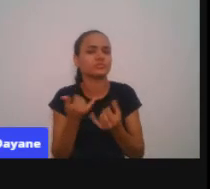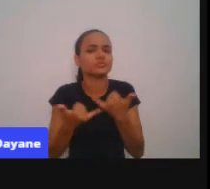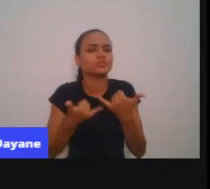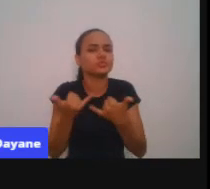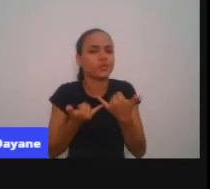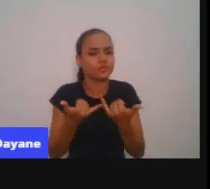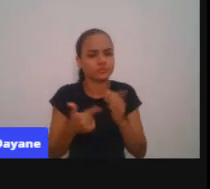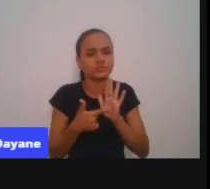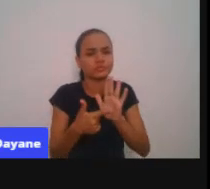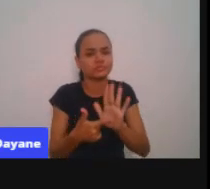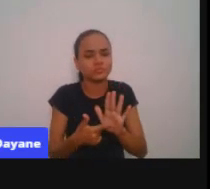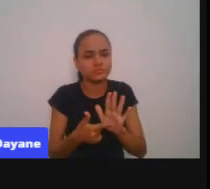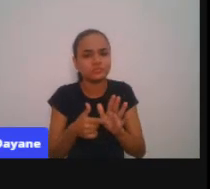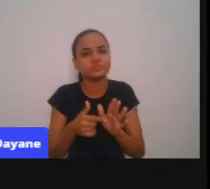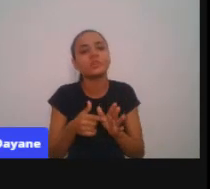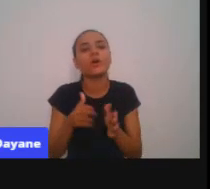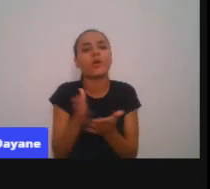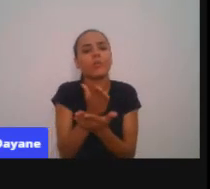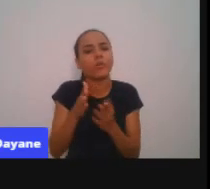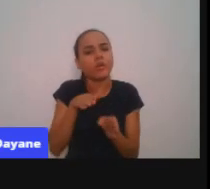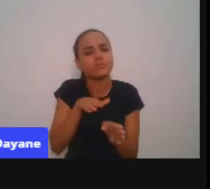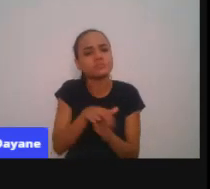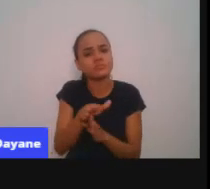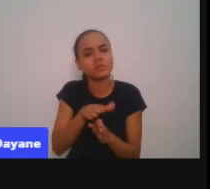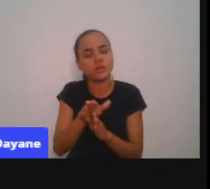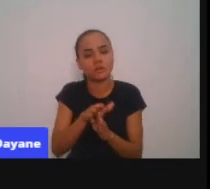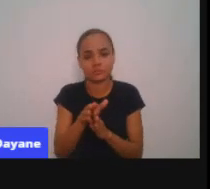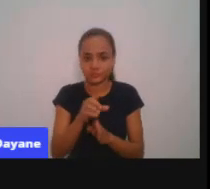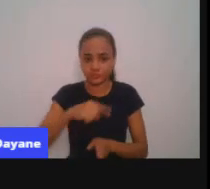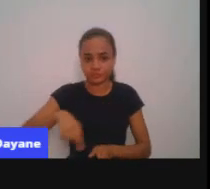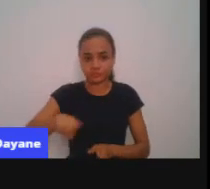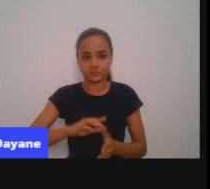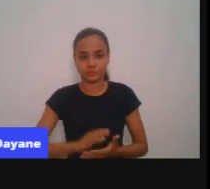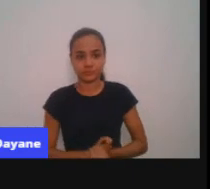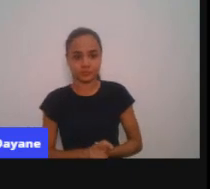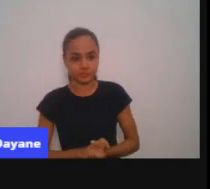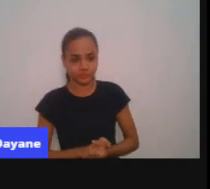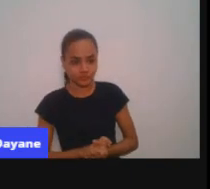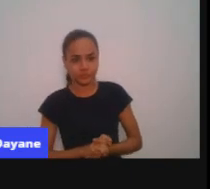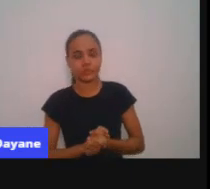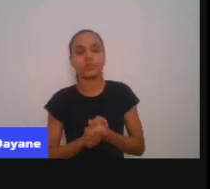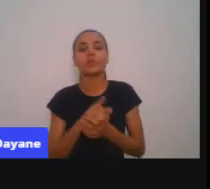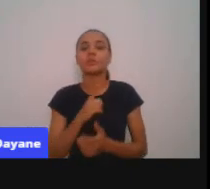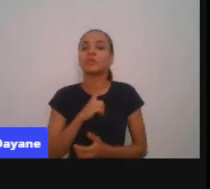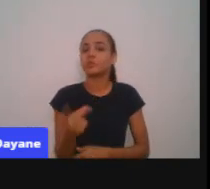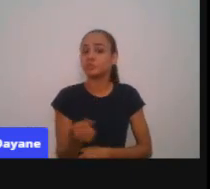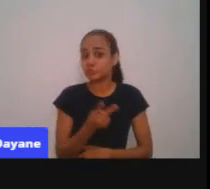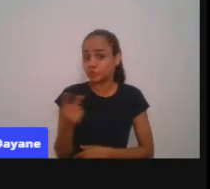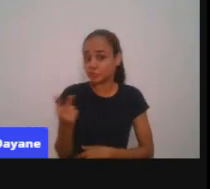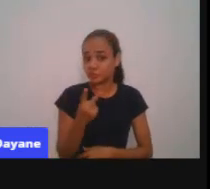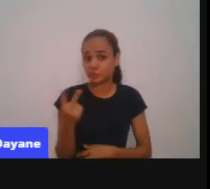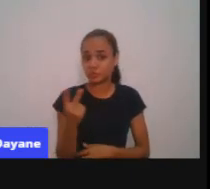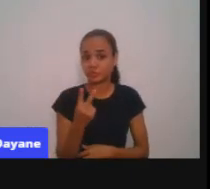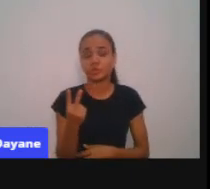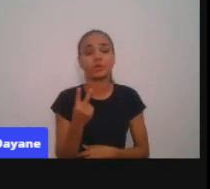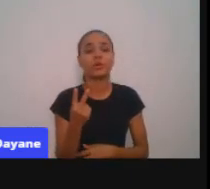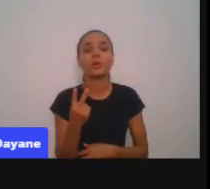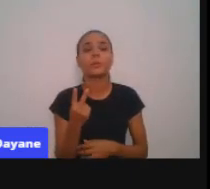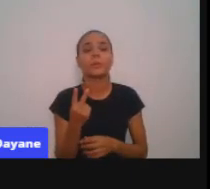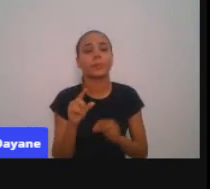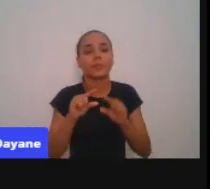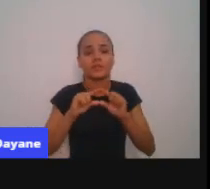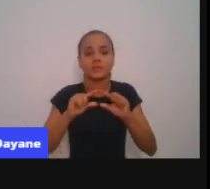dicas para vocês. Eu coloquei aí 2 links de tutoriais que eles ensinam como vocês utilizarem